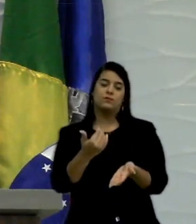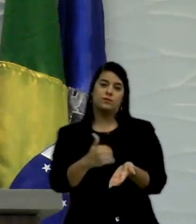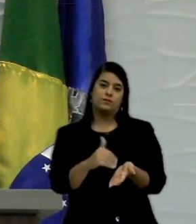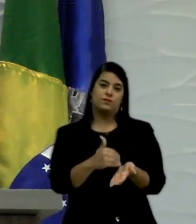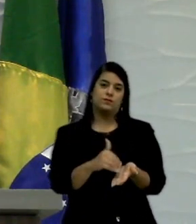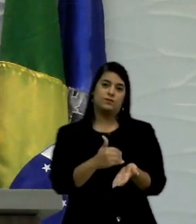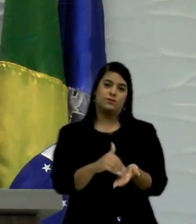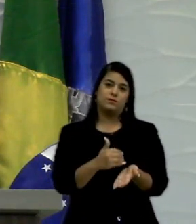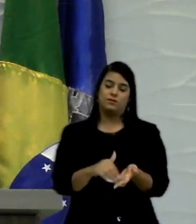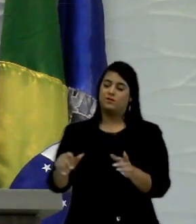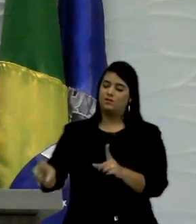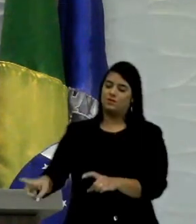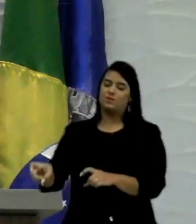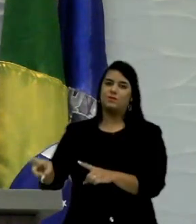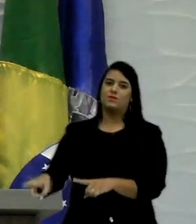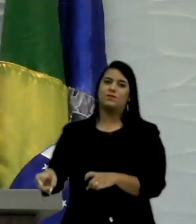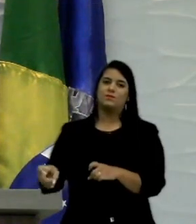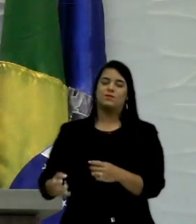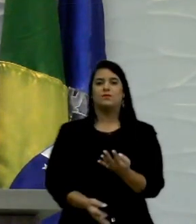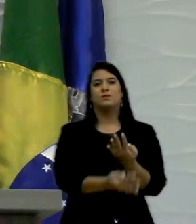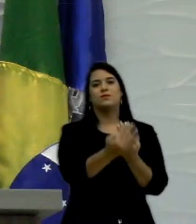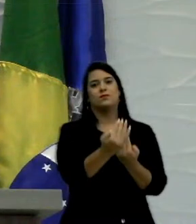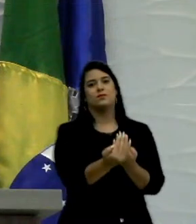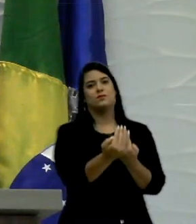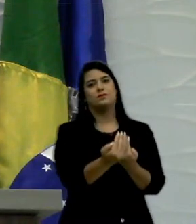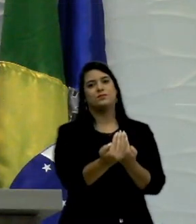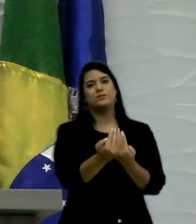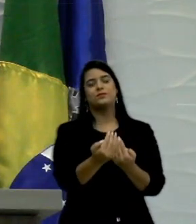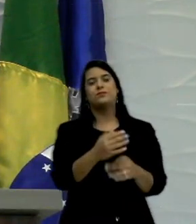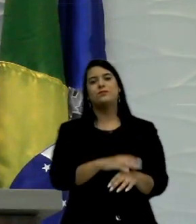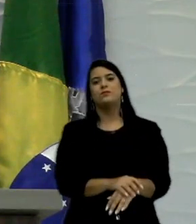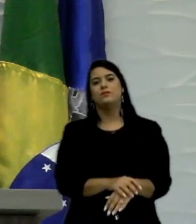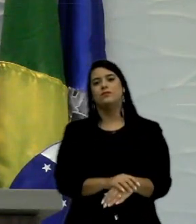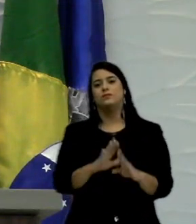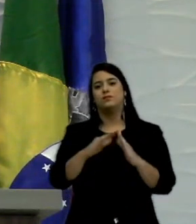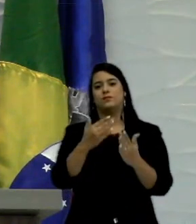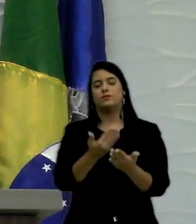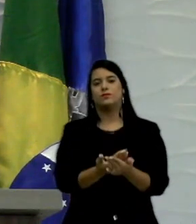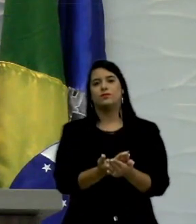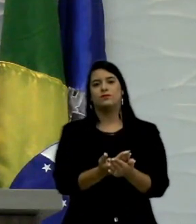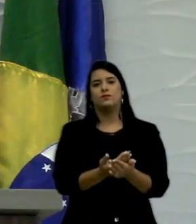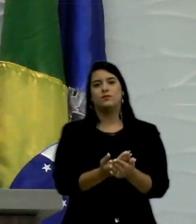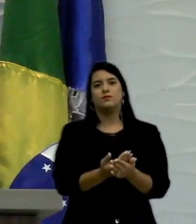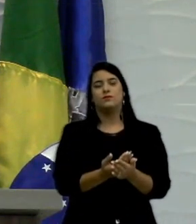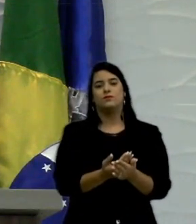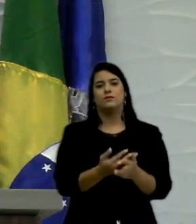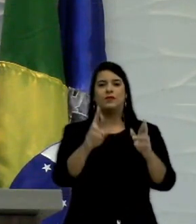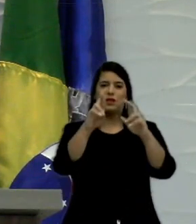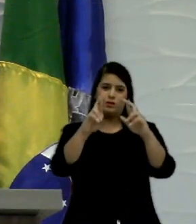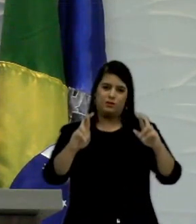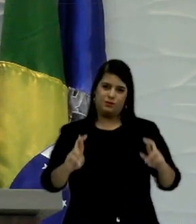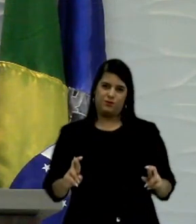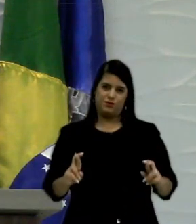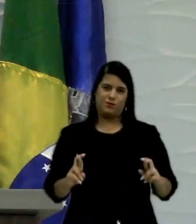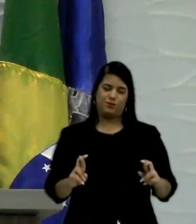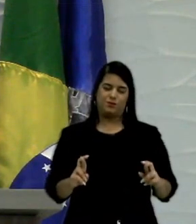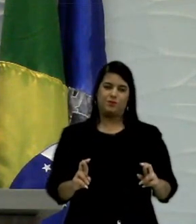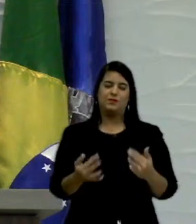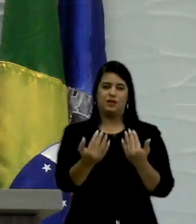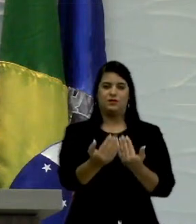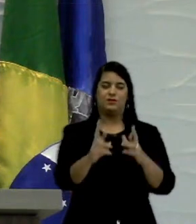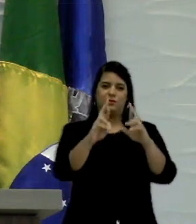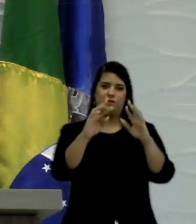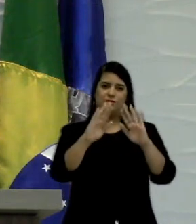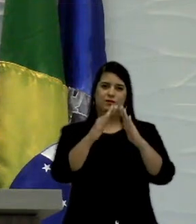o Instituto Lívio Valença, em frente ali à Escola Rodolfo Paiva, onde era a antiga cooperativa. Então fica aí o